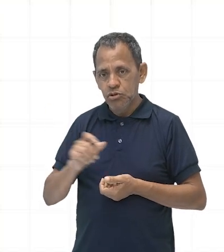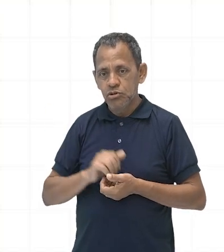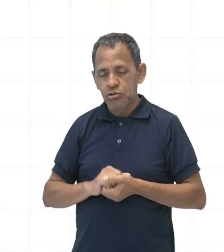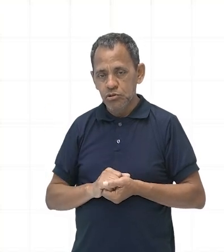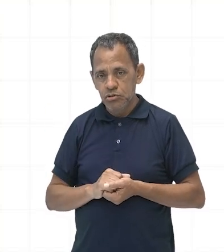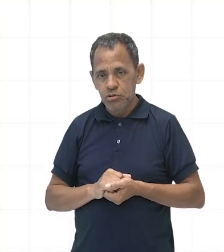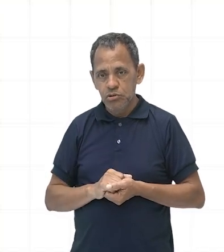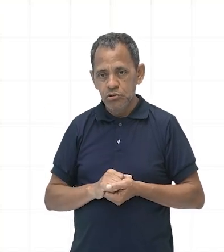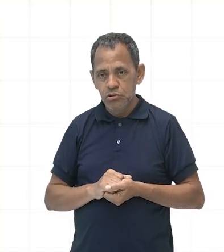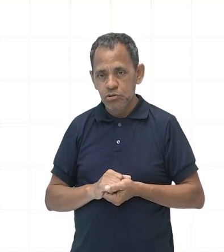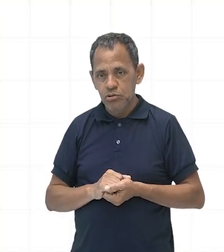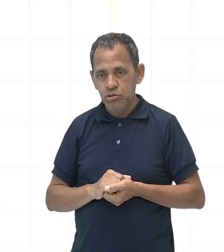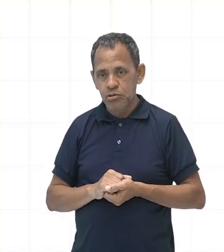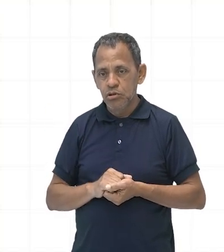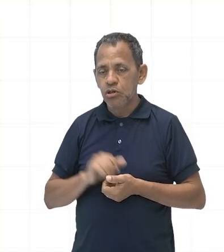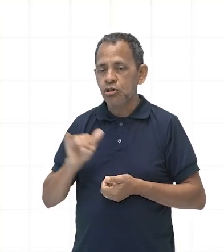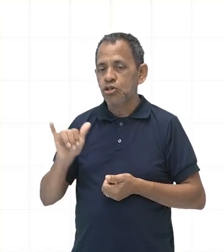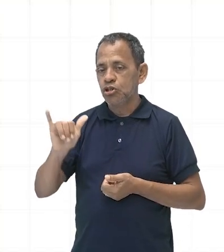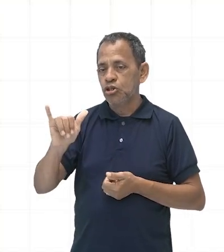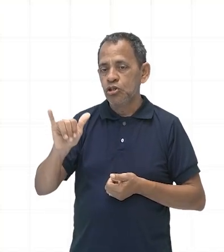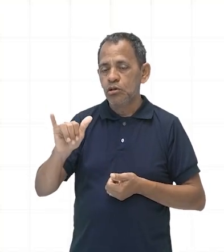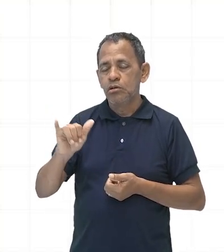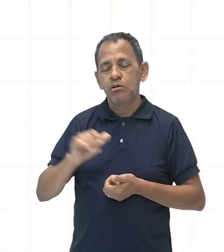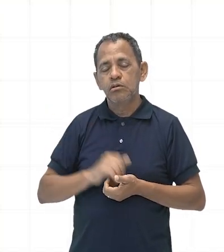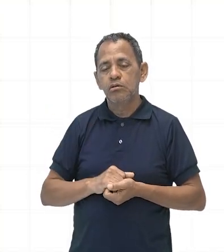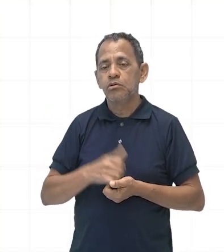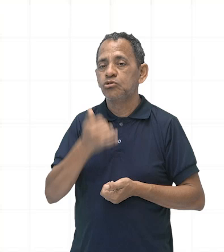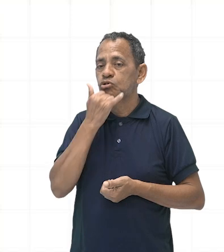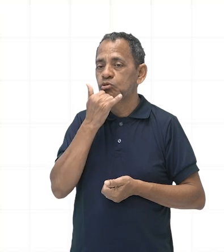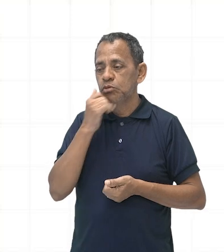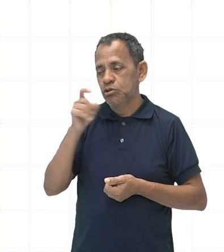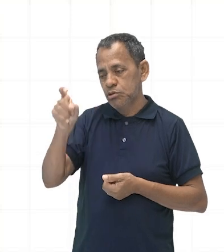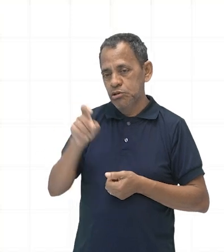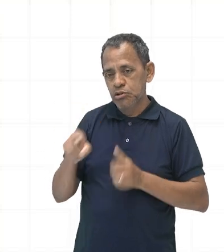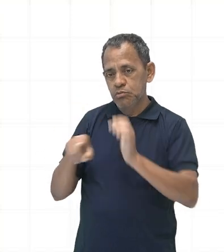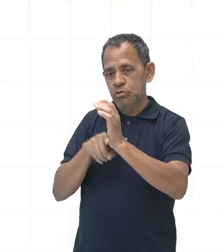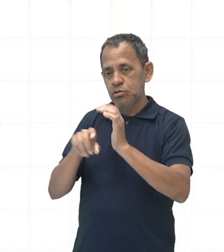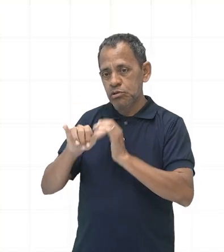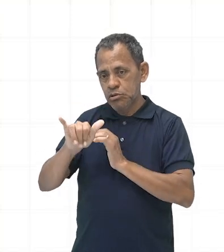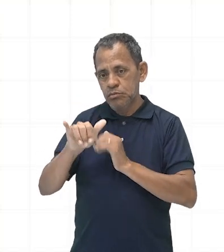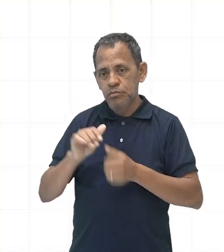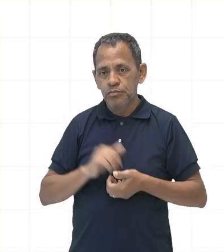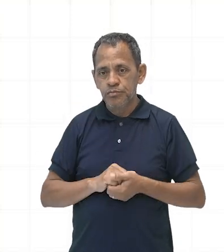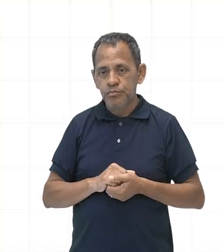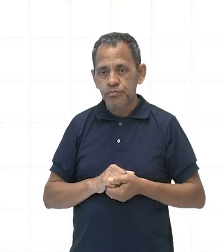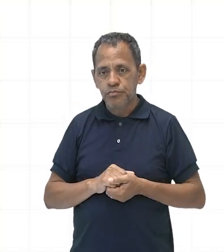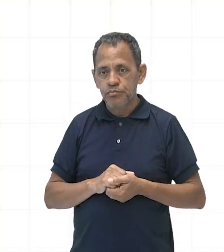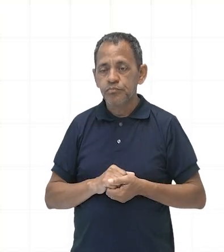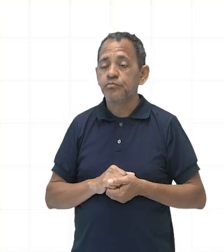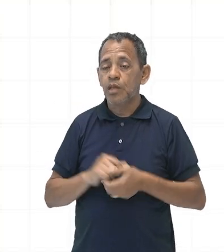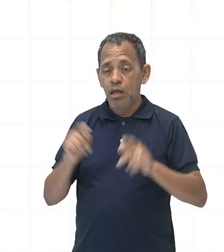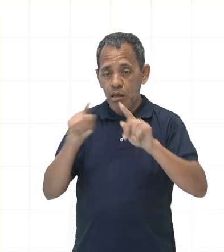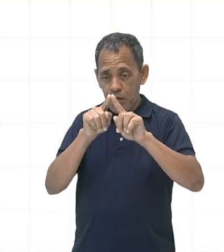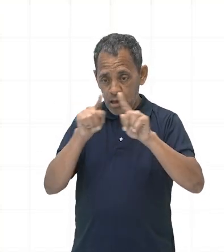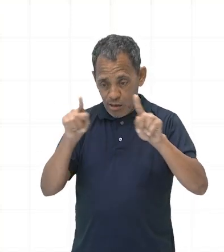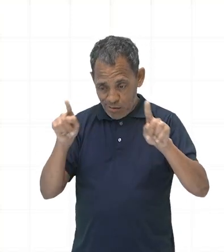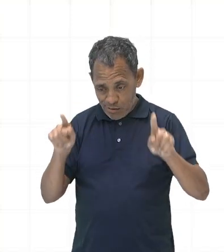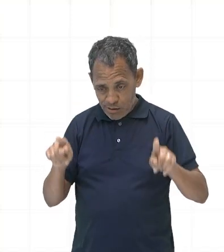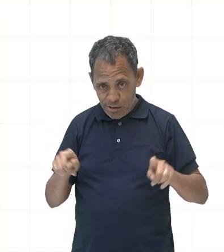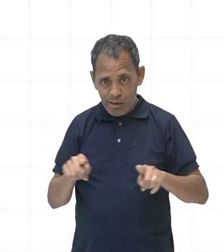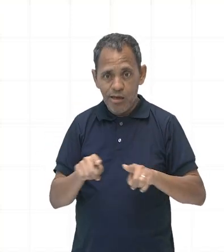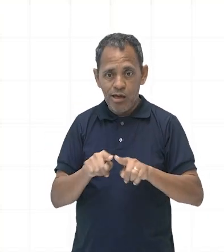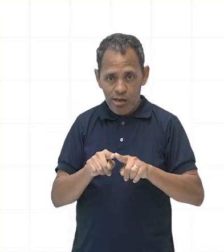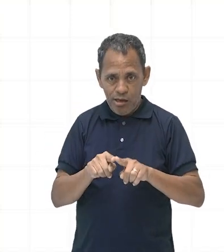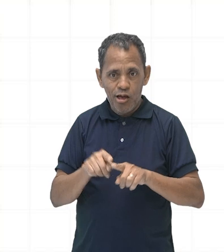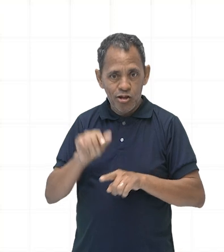medir exatamente x menos y. Então, esse retângulo, essa figura nova, ela vai ficar